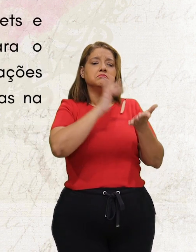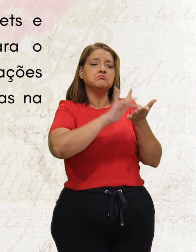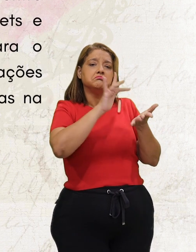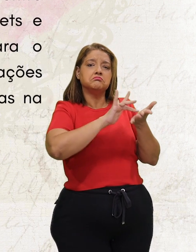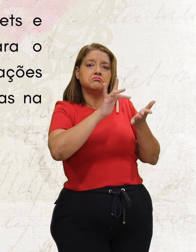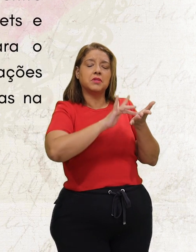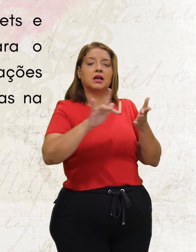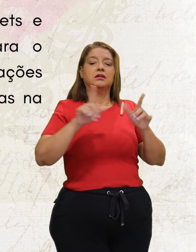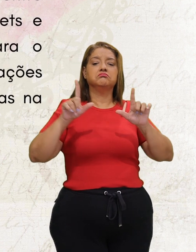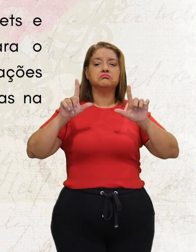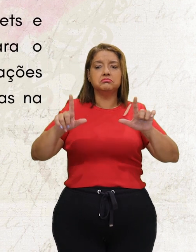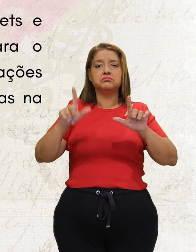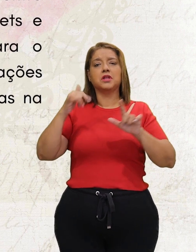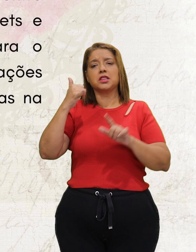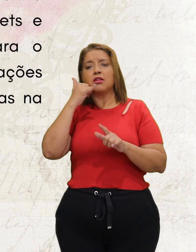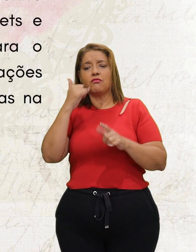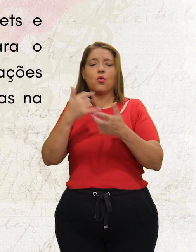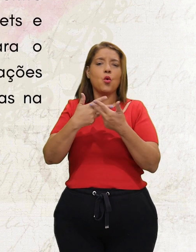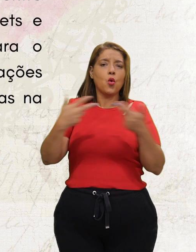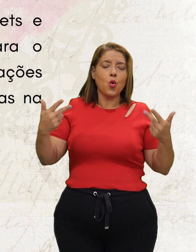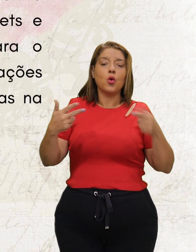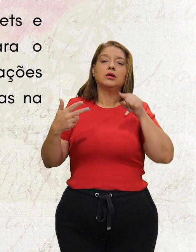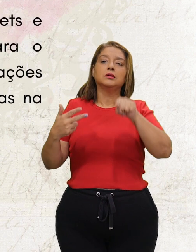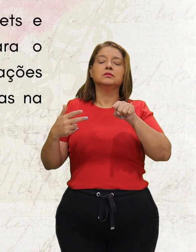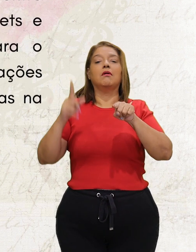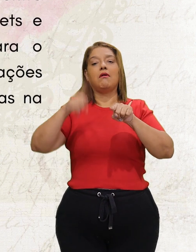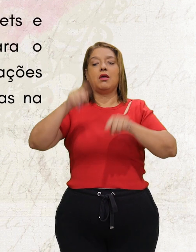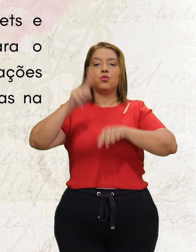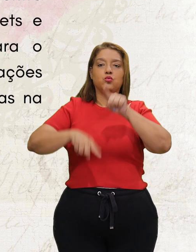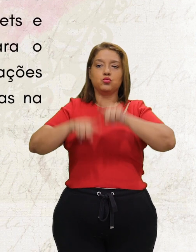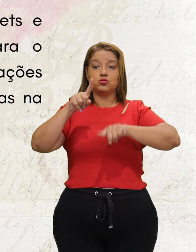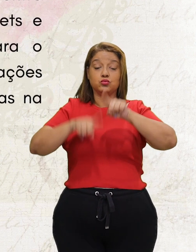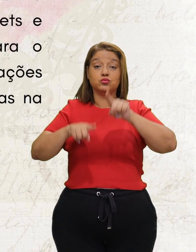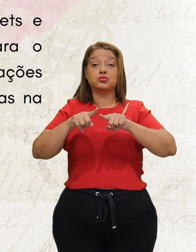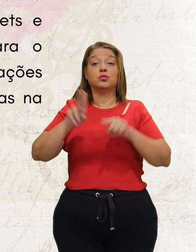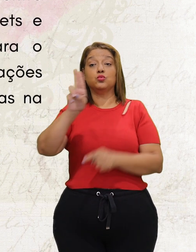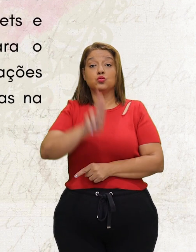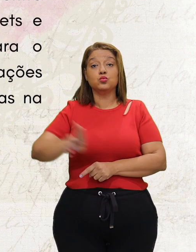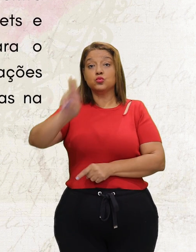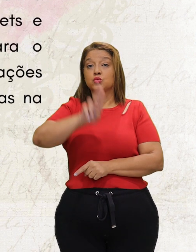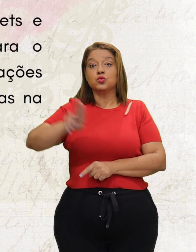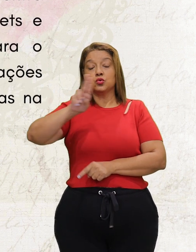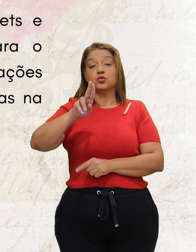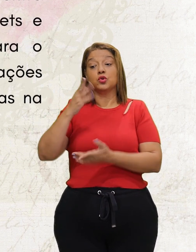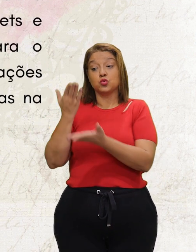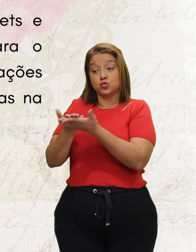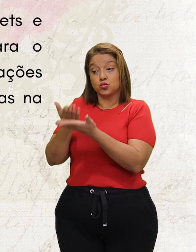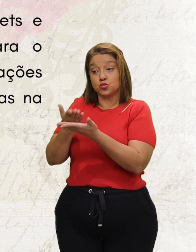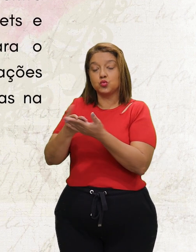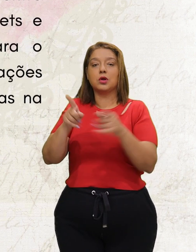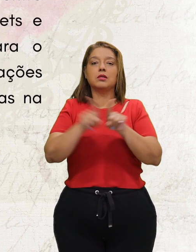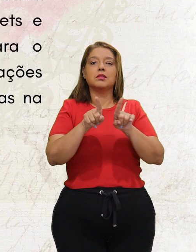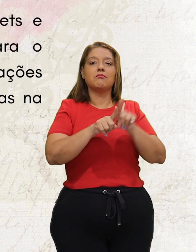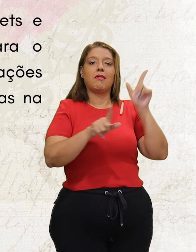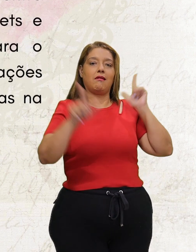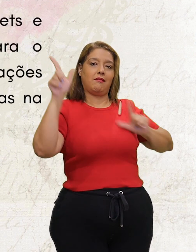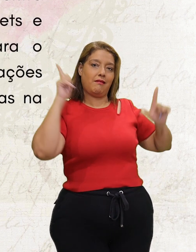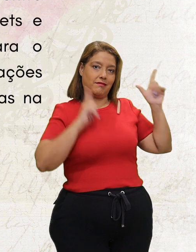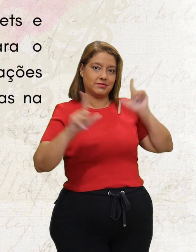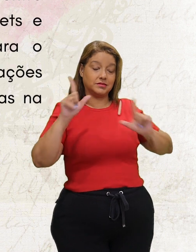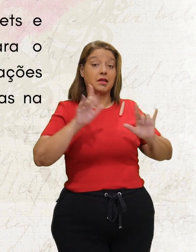computadores se tornaram ferramentas indispensáveis para o estudo e o lazer. No entanto, essa tendência